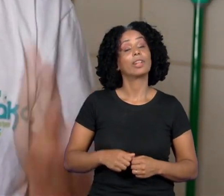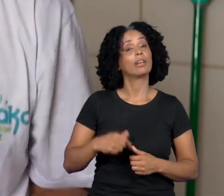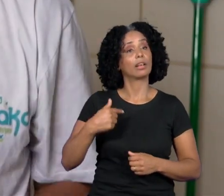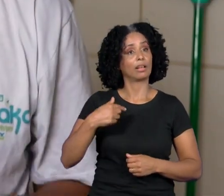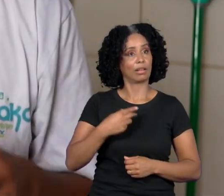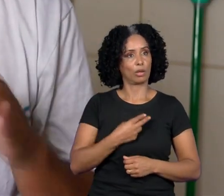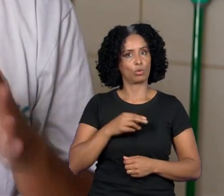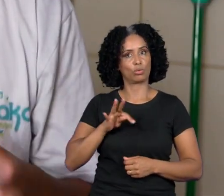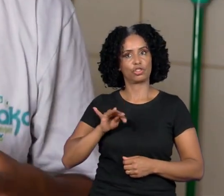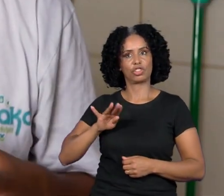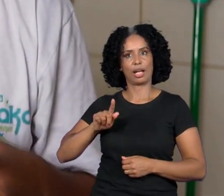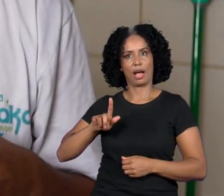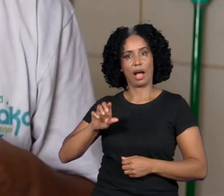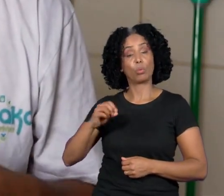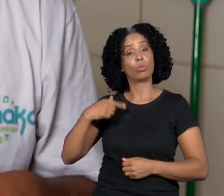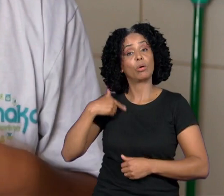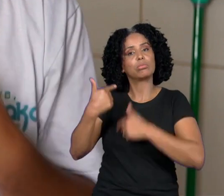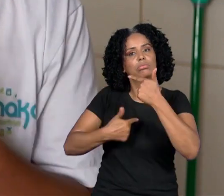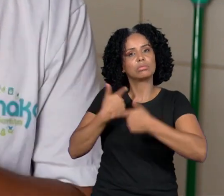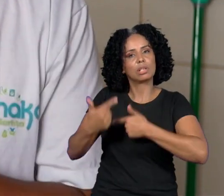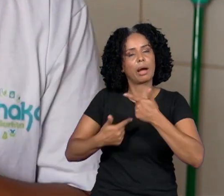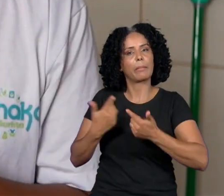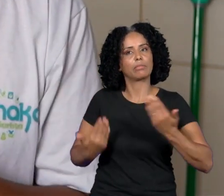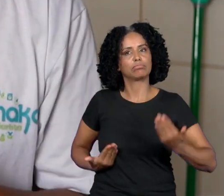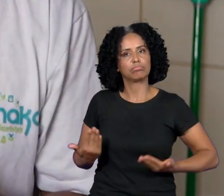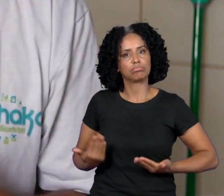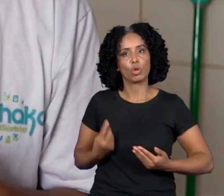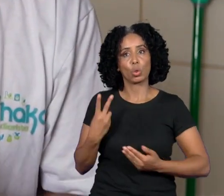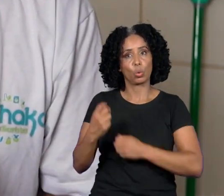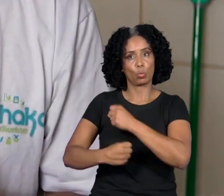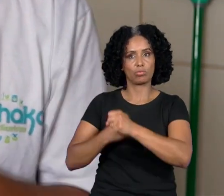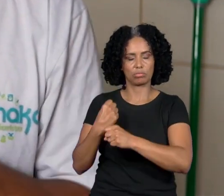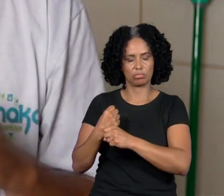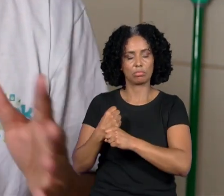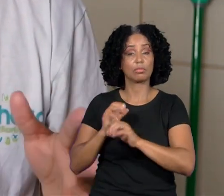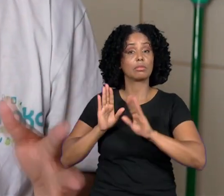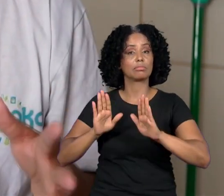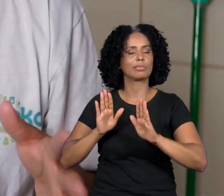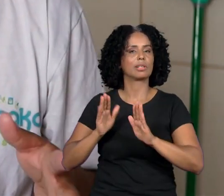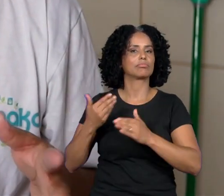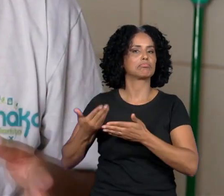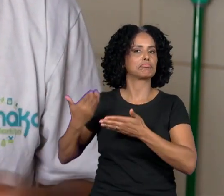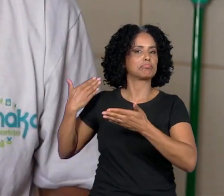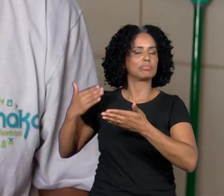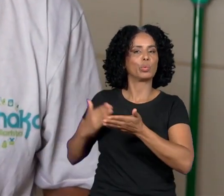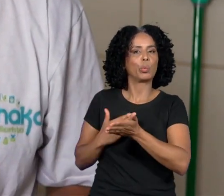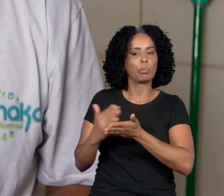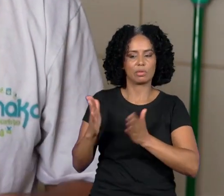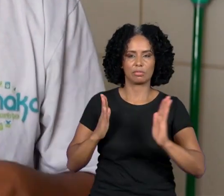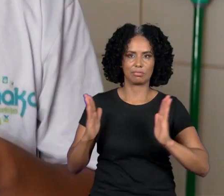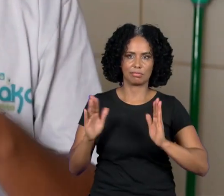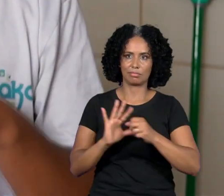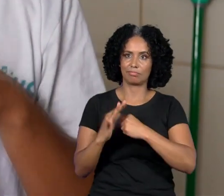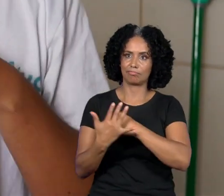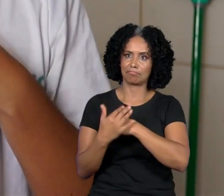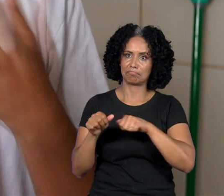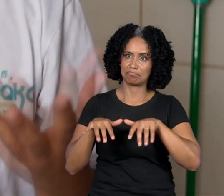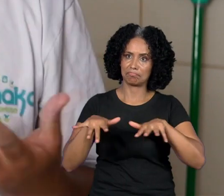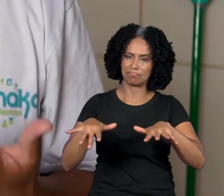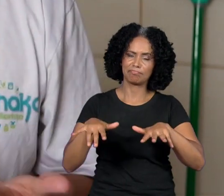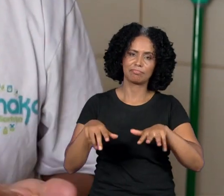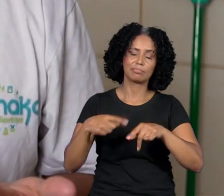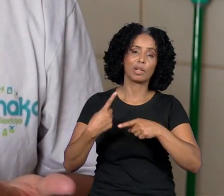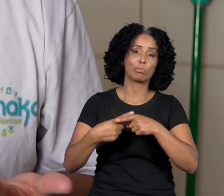sou diarista exatamente há 2 anos. Comecei no período da pandemia, fiquei desempregado na época. E